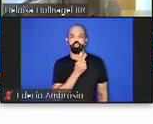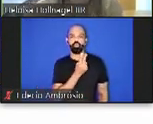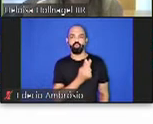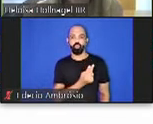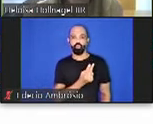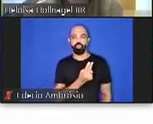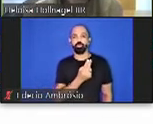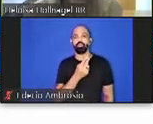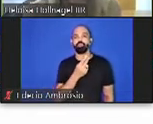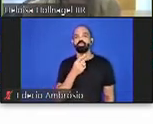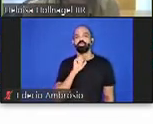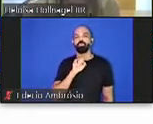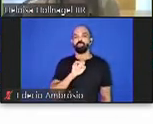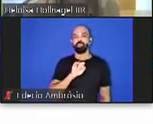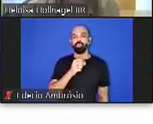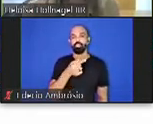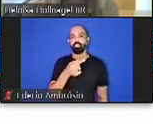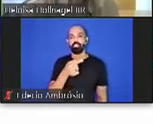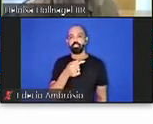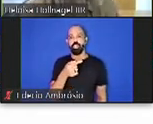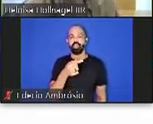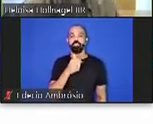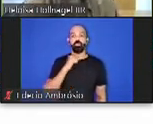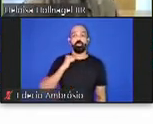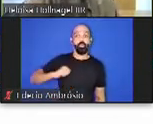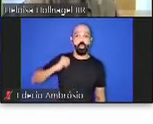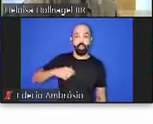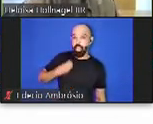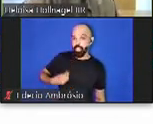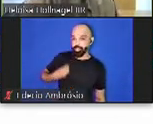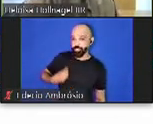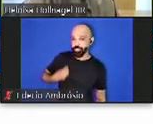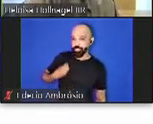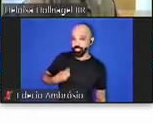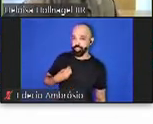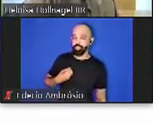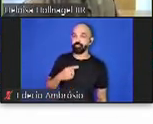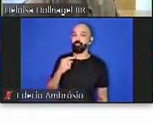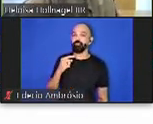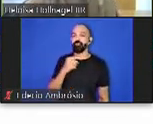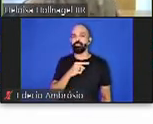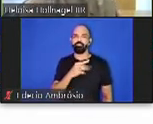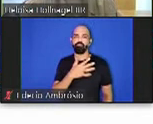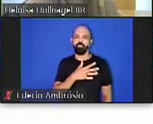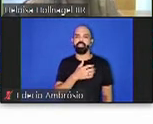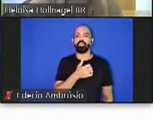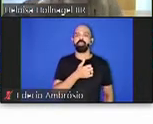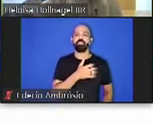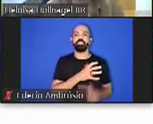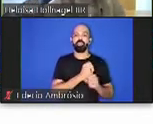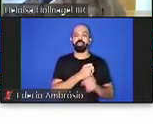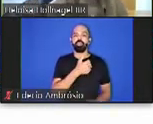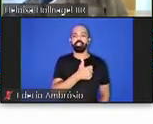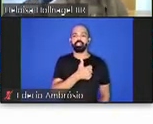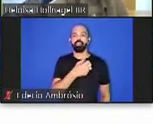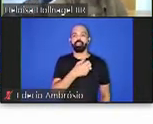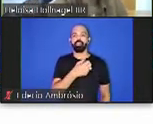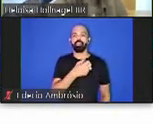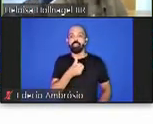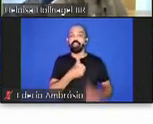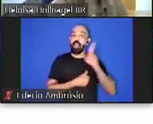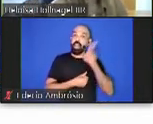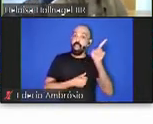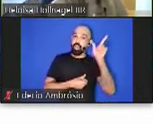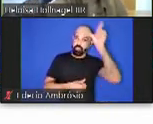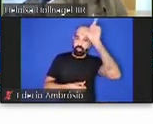2.867 bolsas ativas, sendo dessas 136 na Alemanha. E no